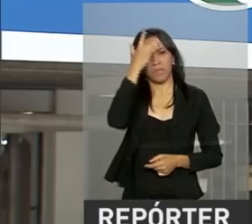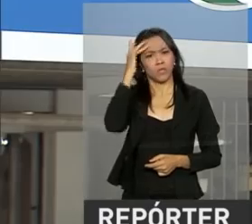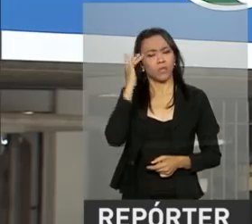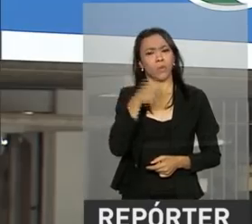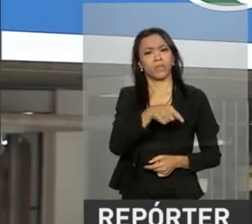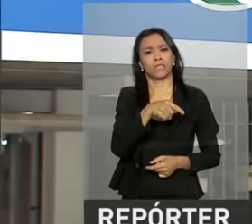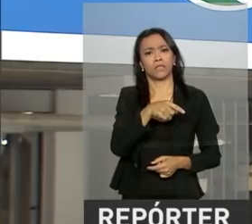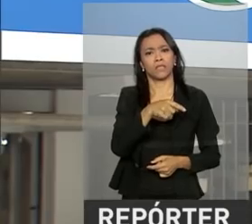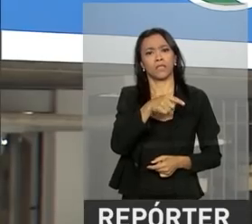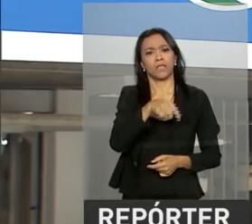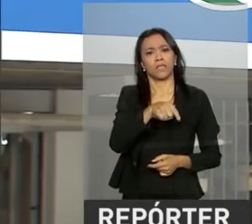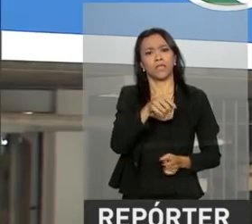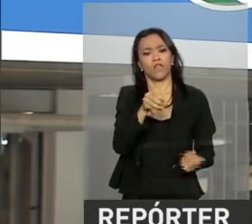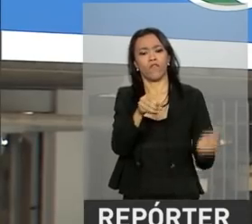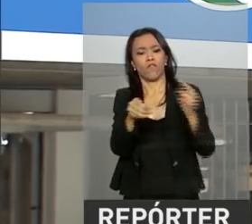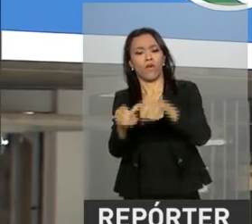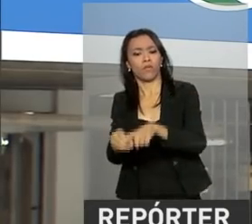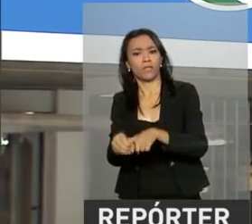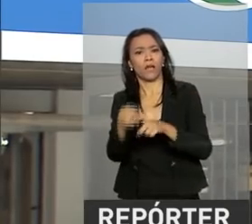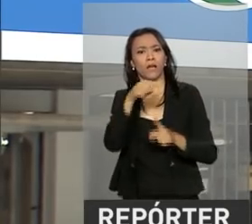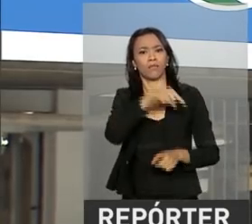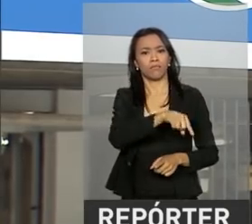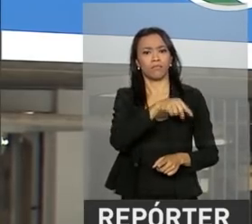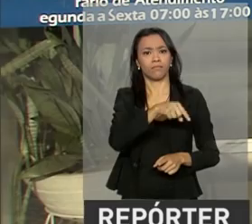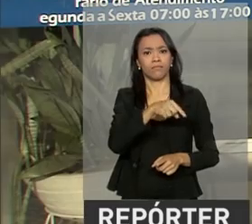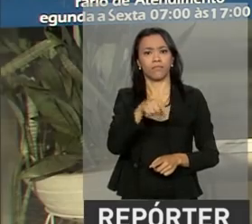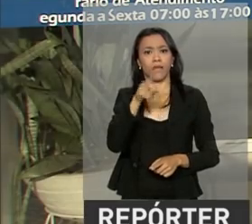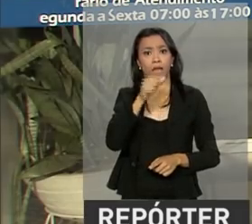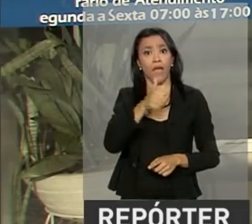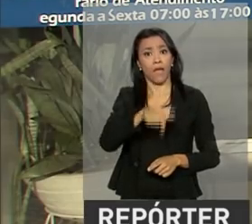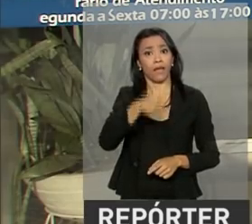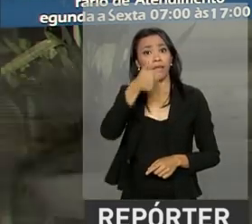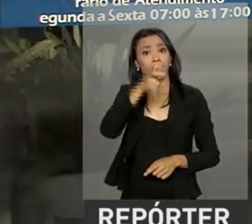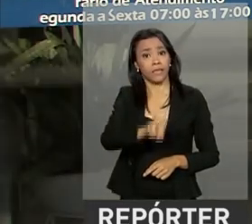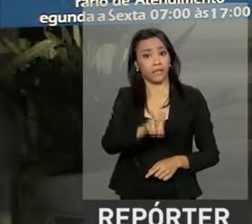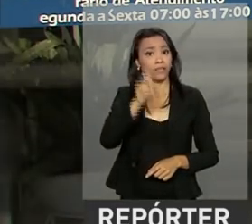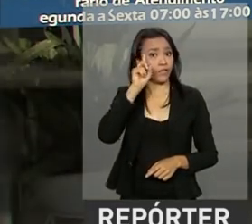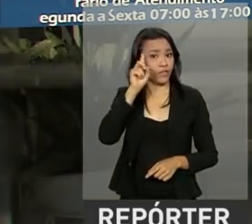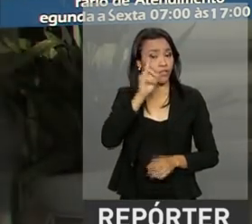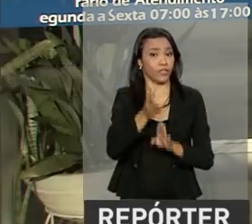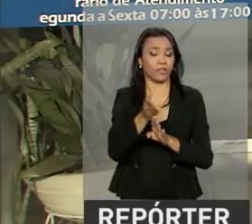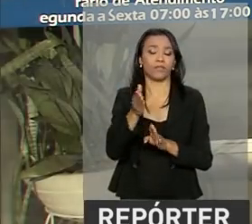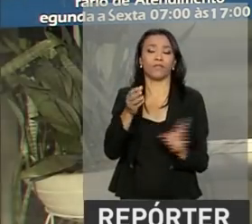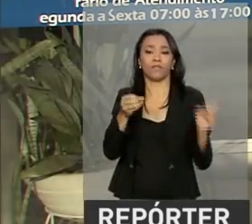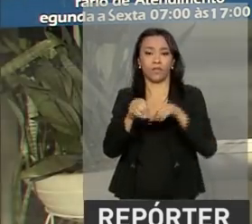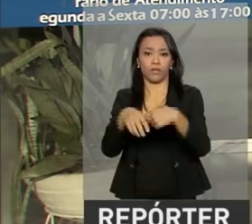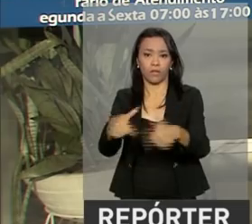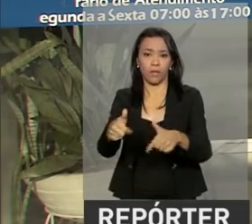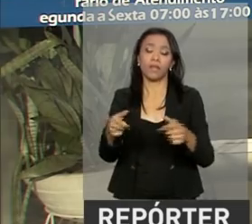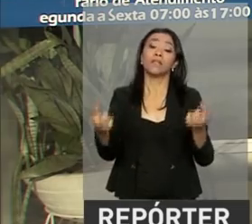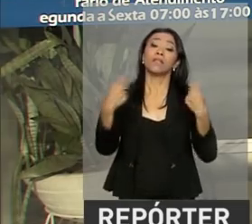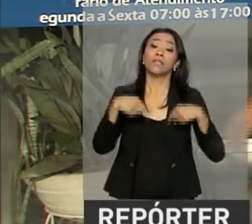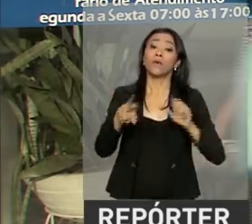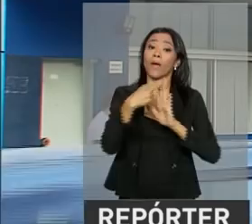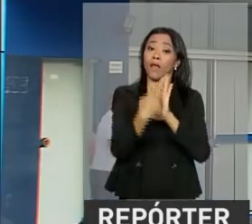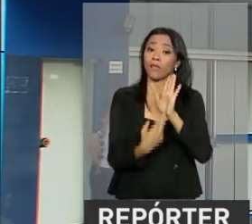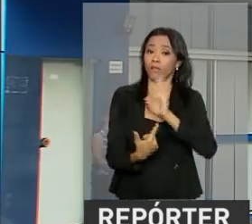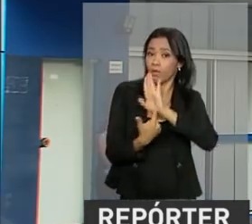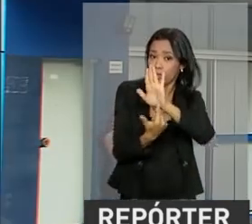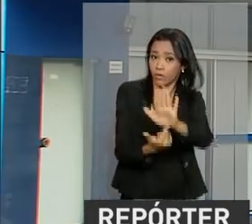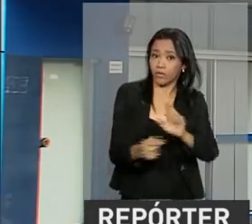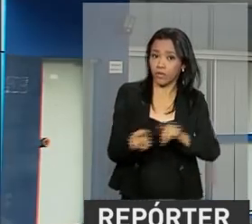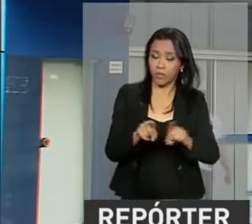cuja necessidade de retorno ao serviço é de menos de 15 dias. O levantamento também mostrou a existência de 500